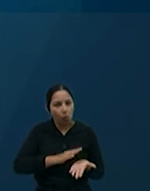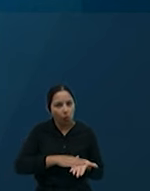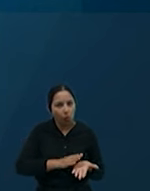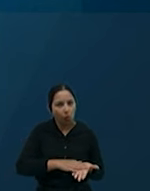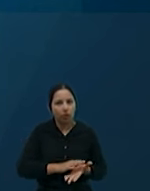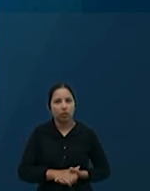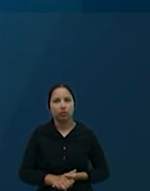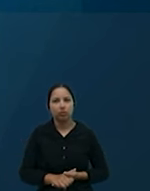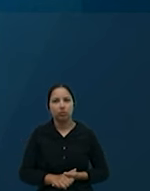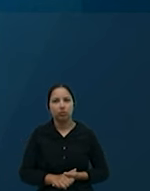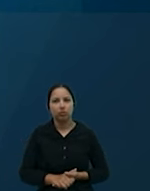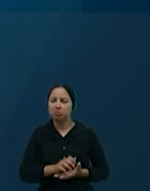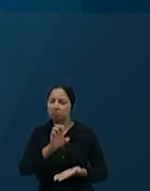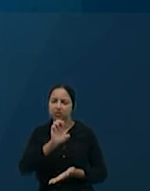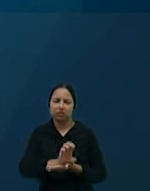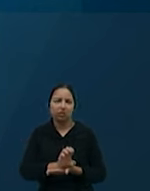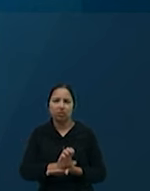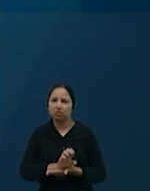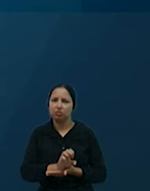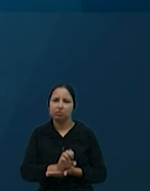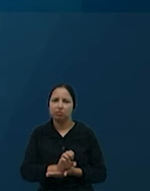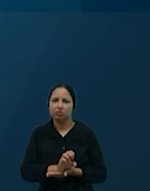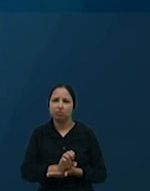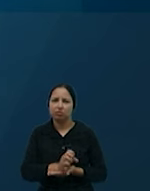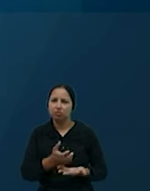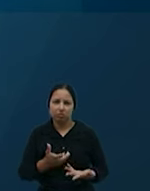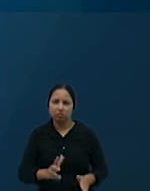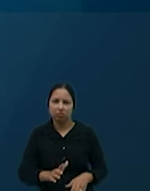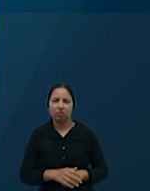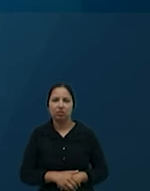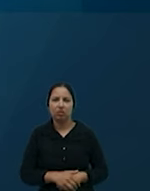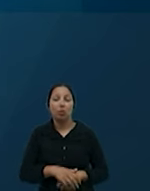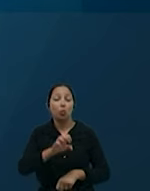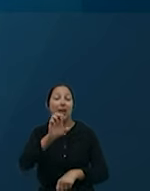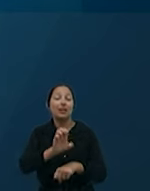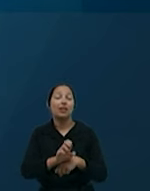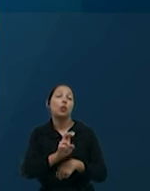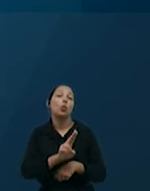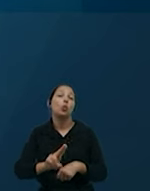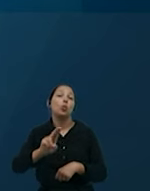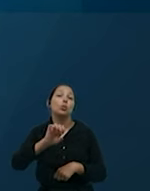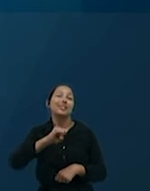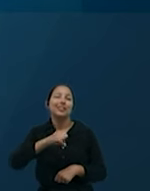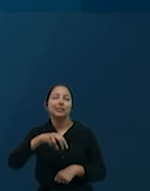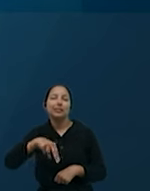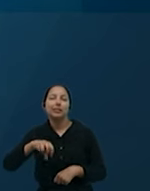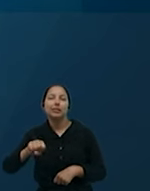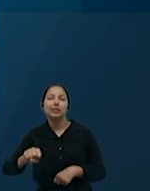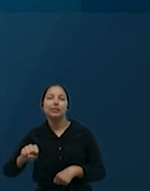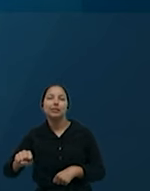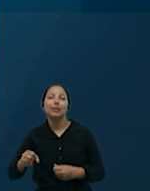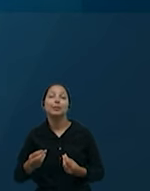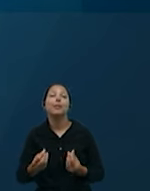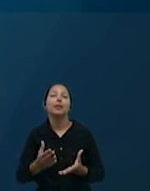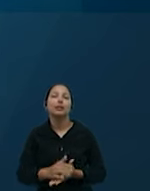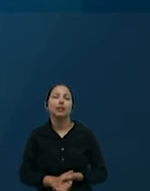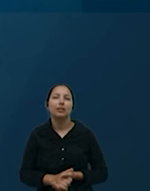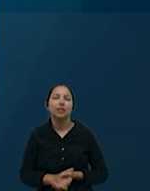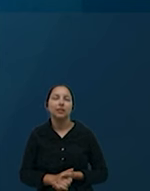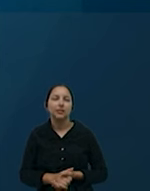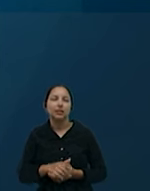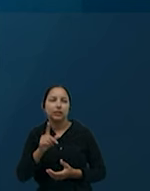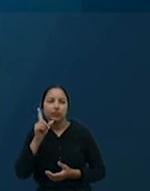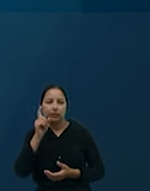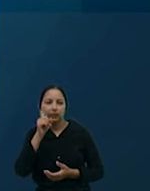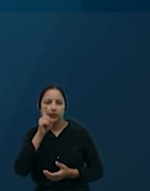não. O Estado, através do INSS, vai cada vez mais dificultar. É de interesse do Estado